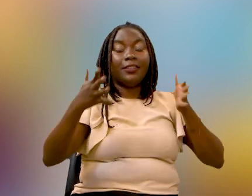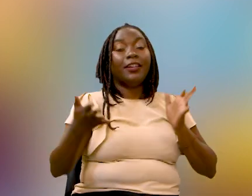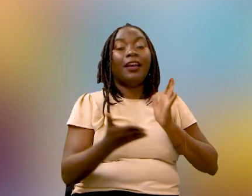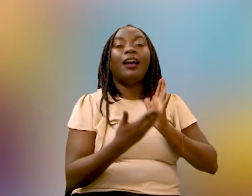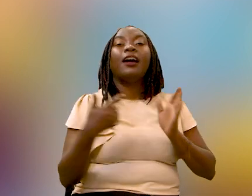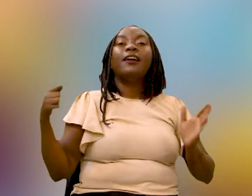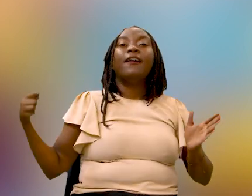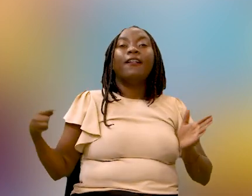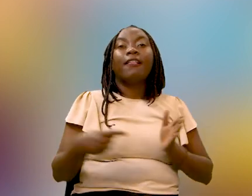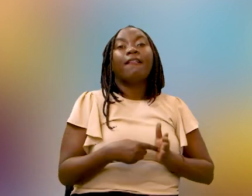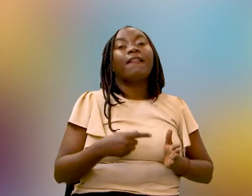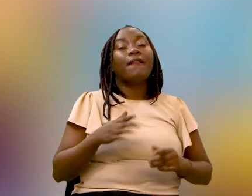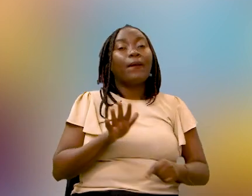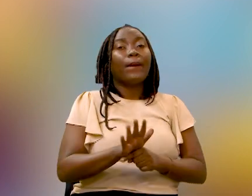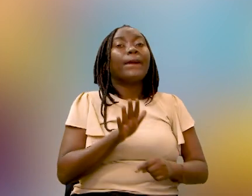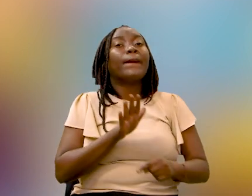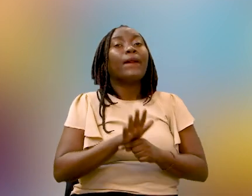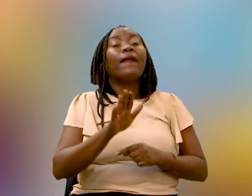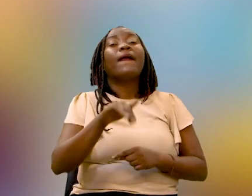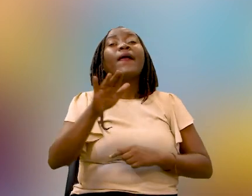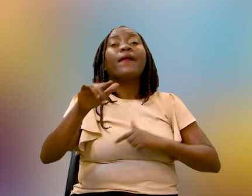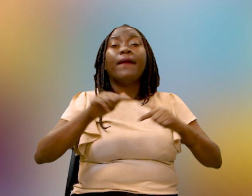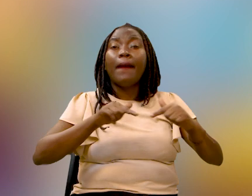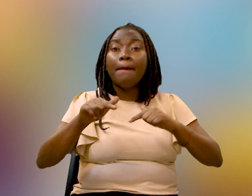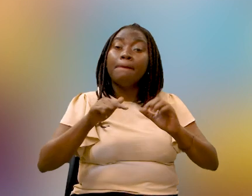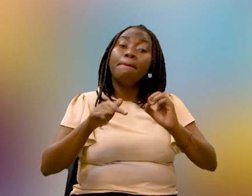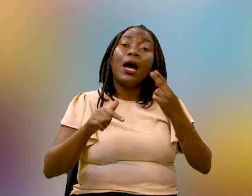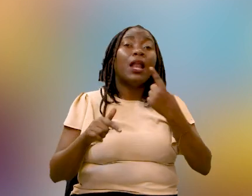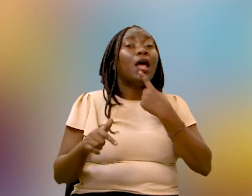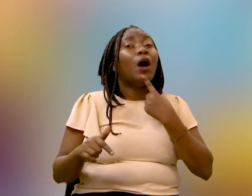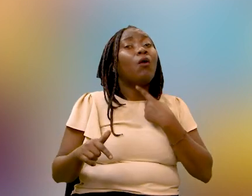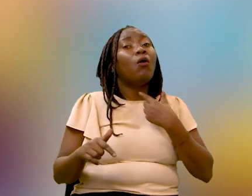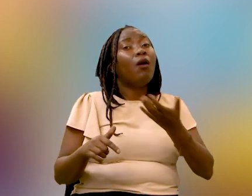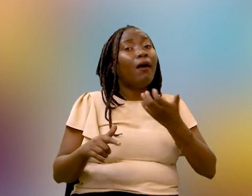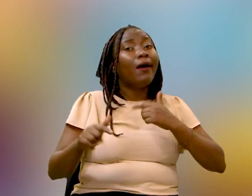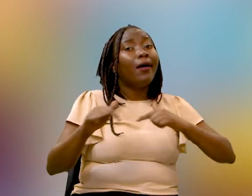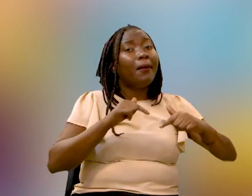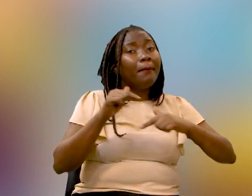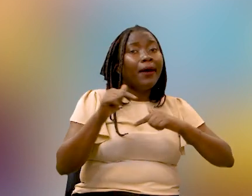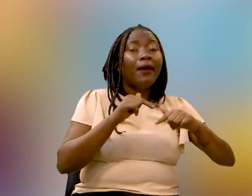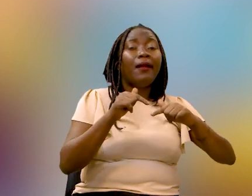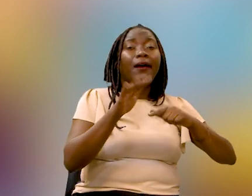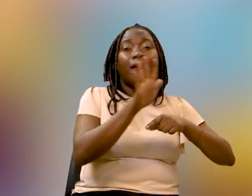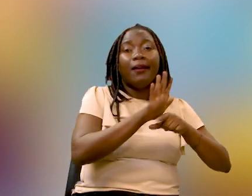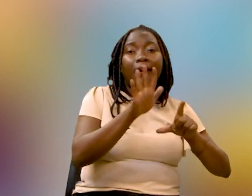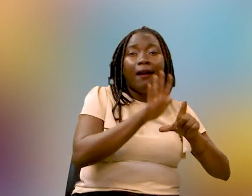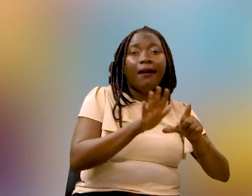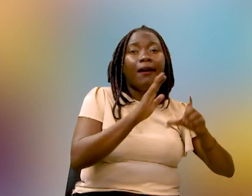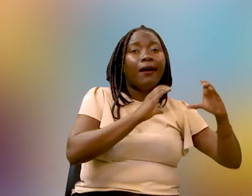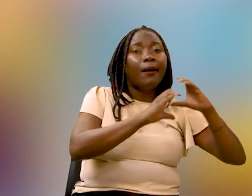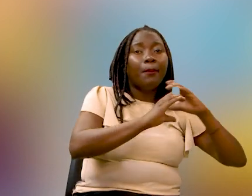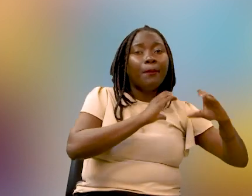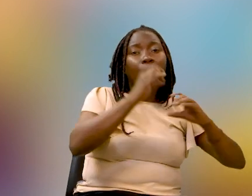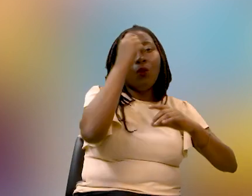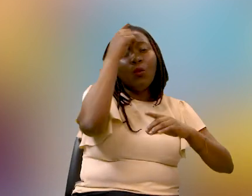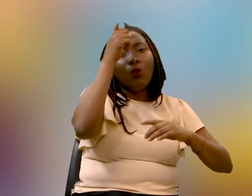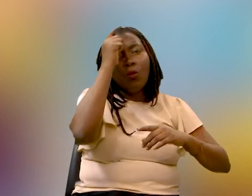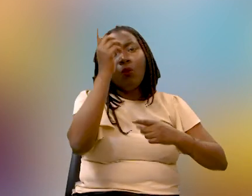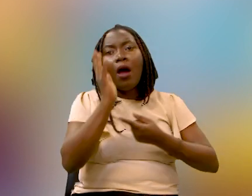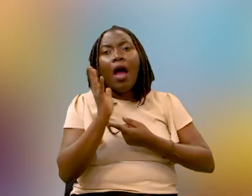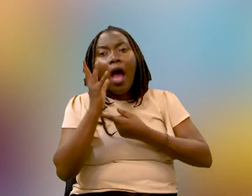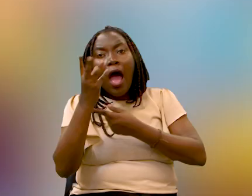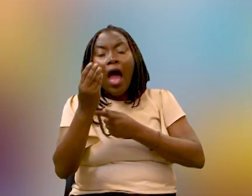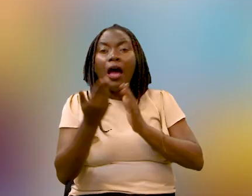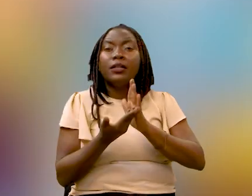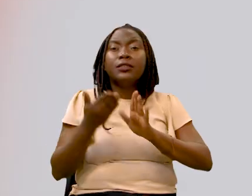tem o propósito de contribuir com quem trabalha ou deseja trabalhar nas áreas de comunicação, cultura e arte, por meio